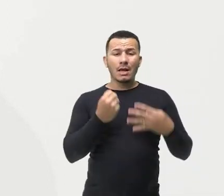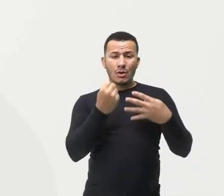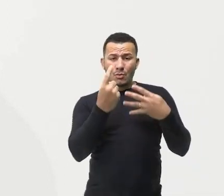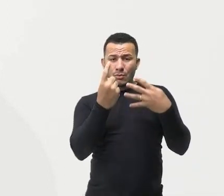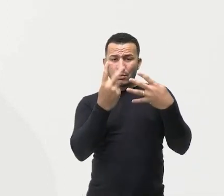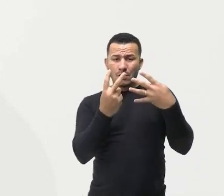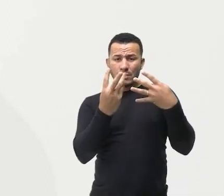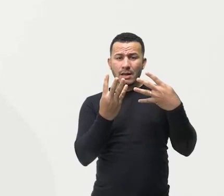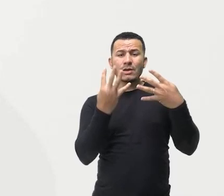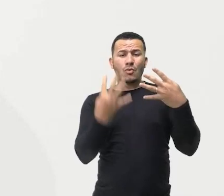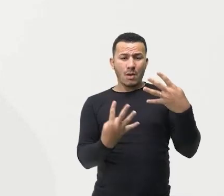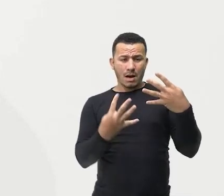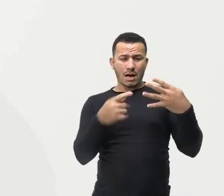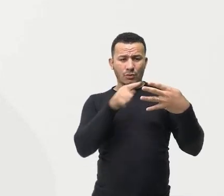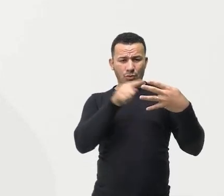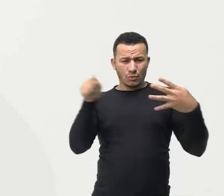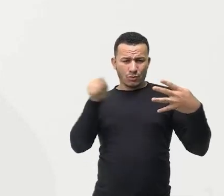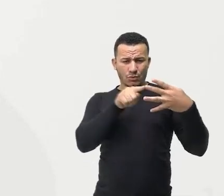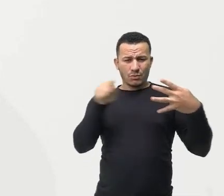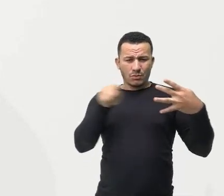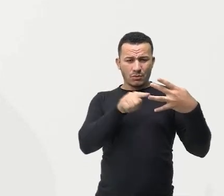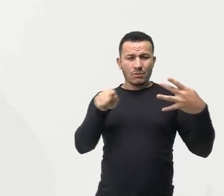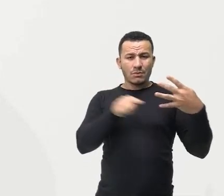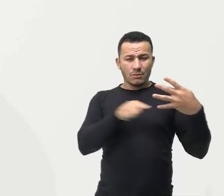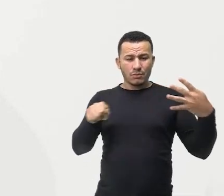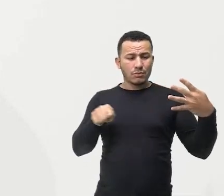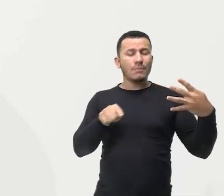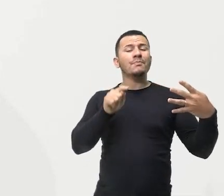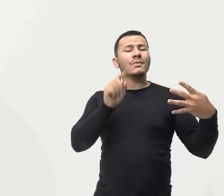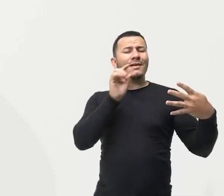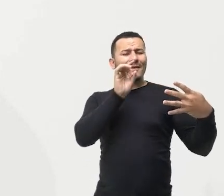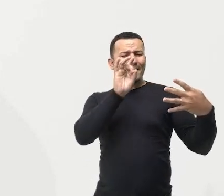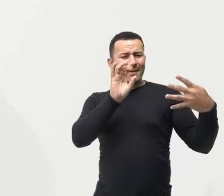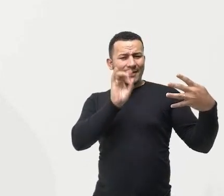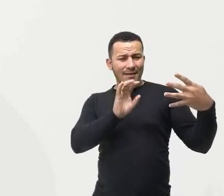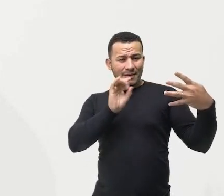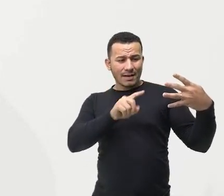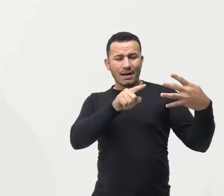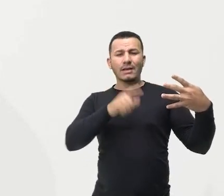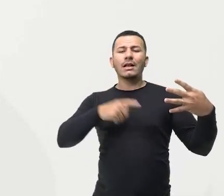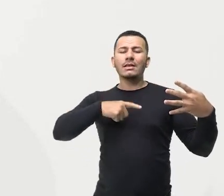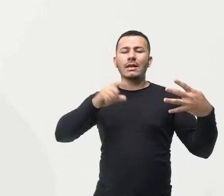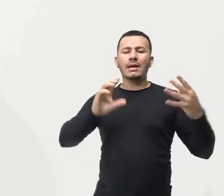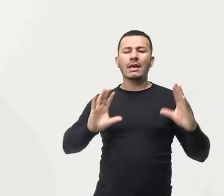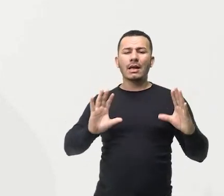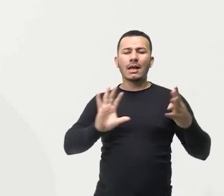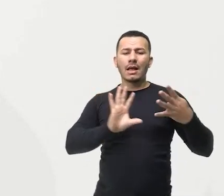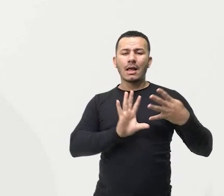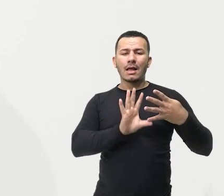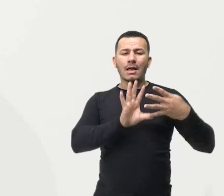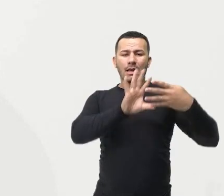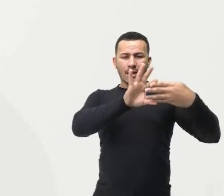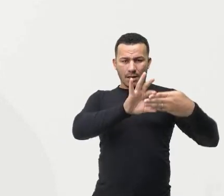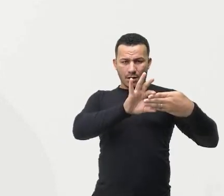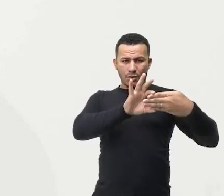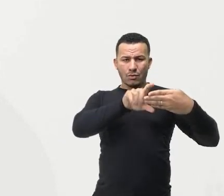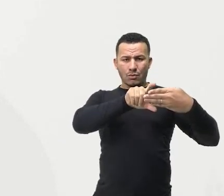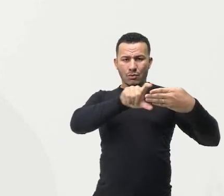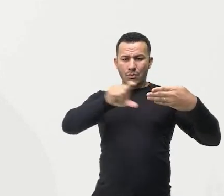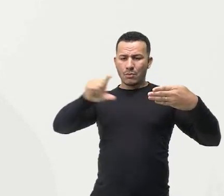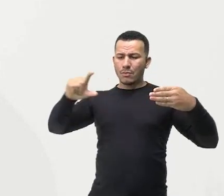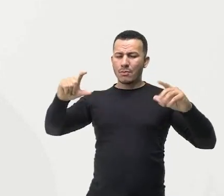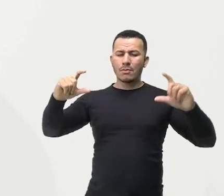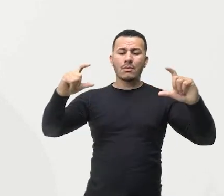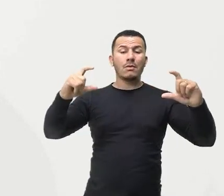quarto verso. Observem que esses versos, cada linha desse poema, ele foi agrupado. A gente consegue observar bem